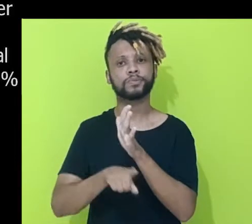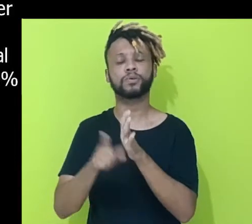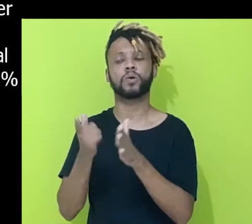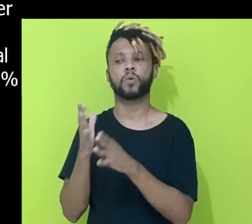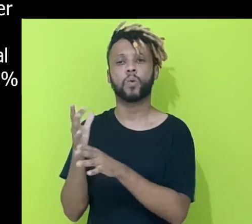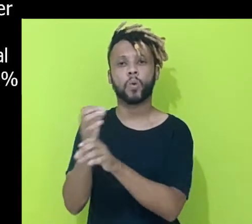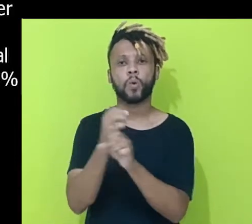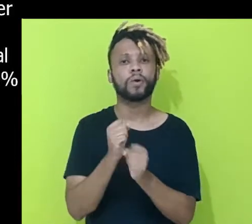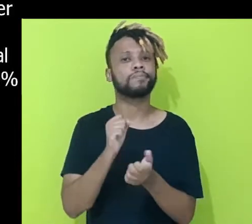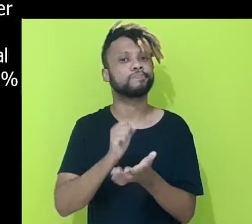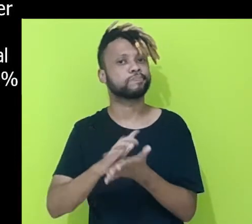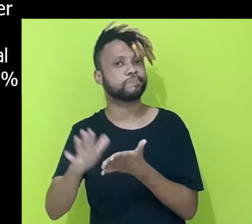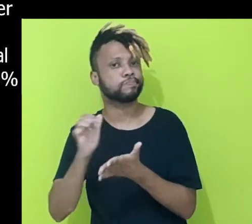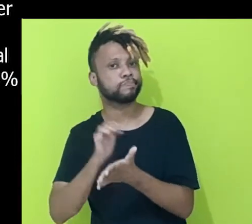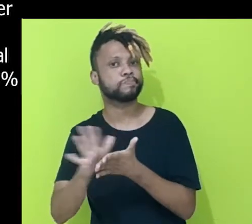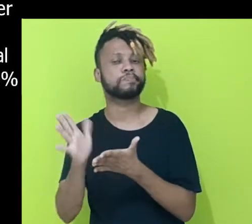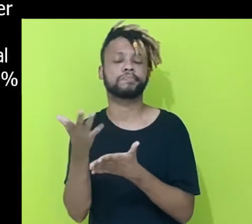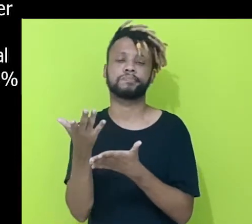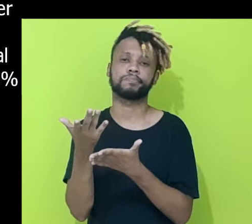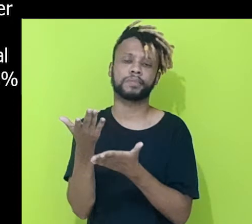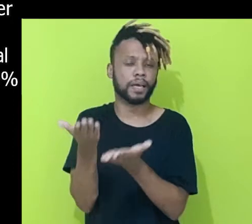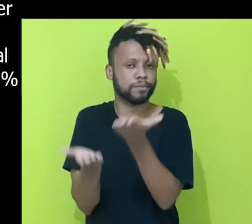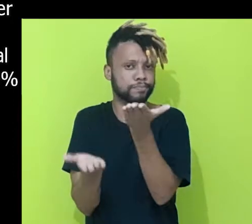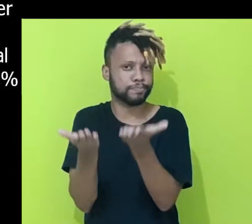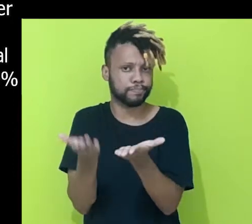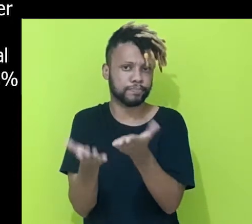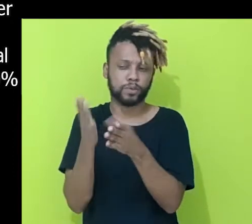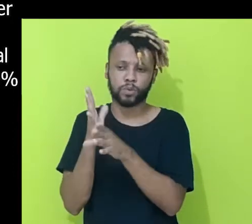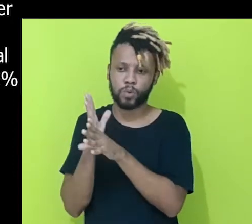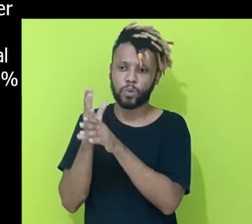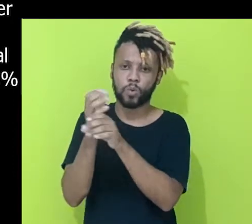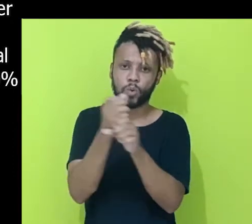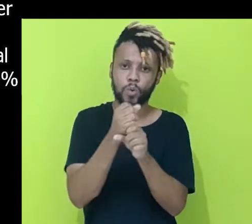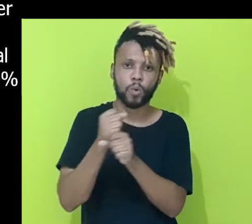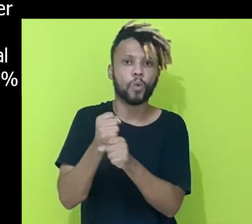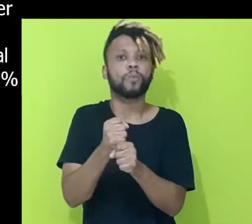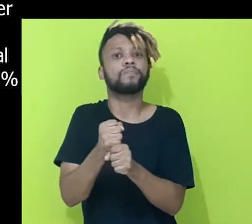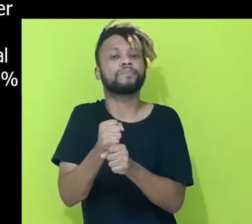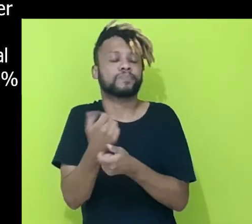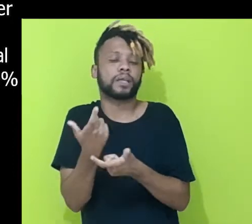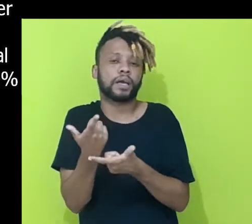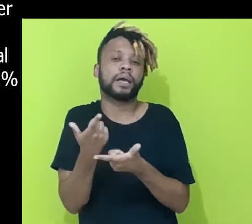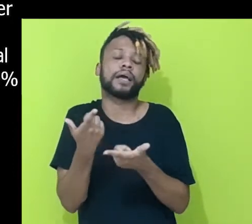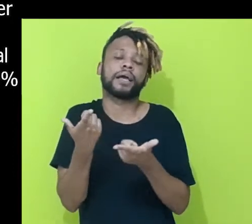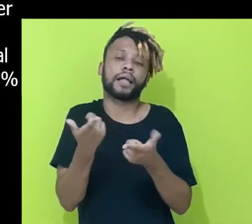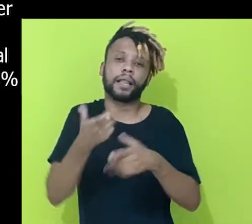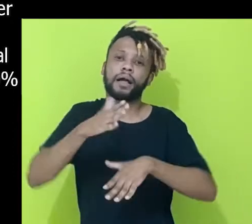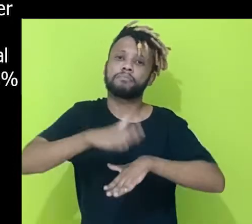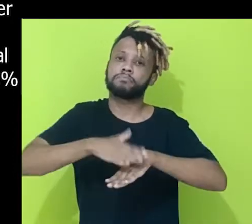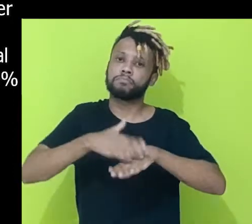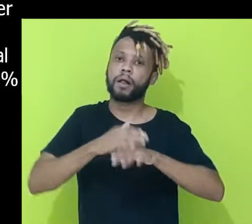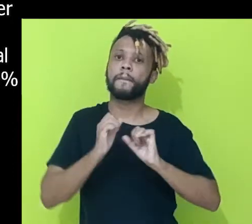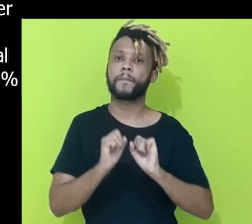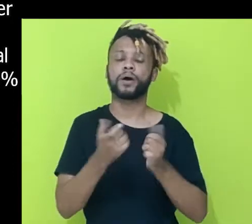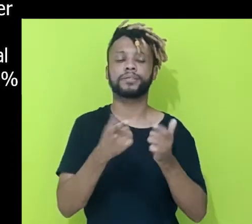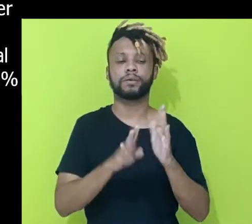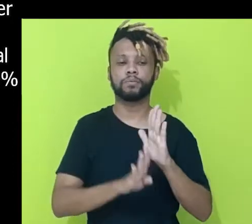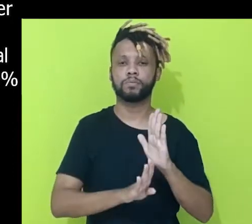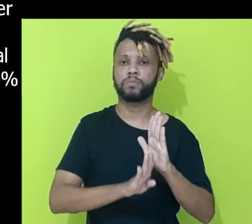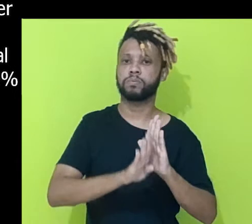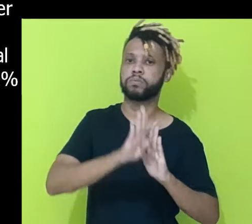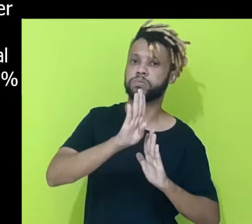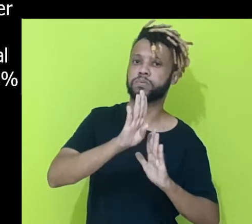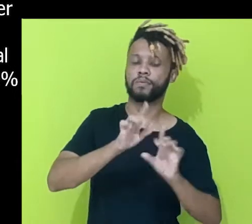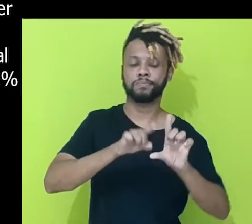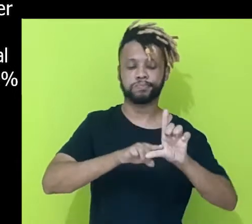essas doações e o patrocínio como despesa operacional no seu balanço contábil, e aí dessa forma ela